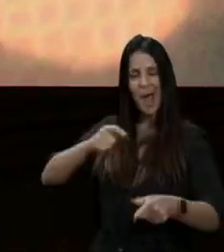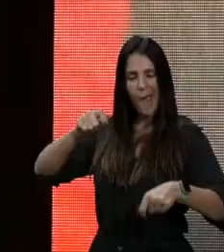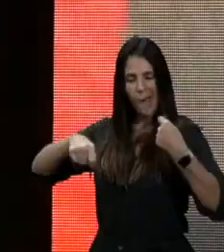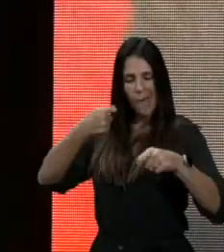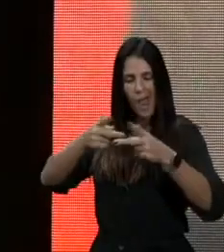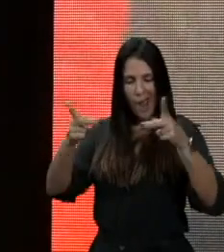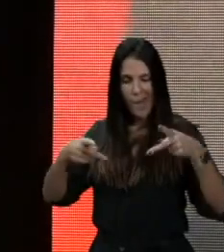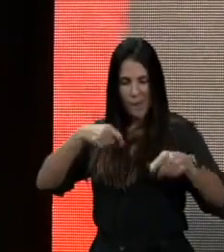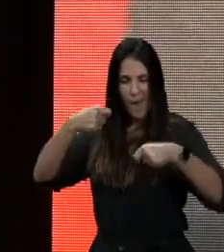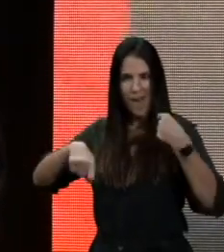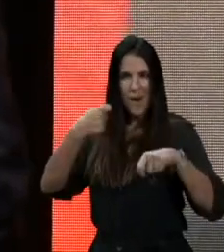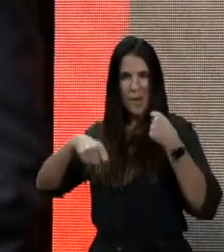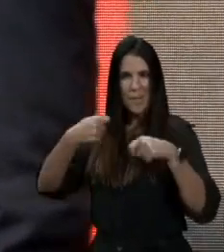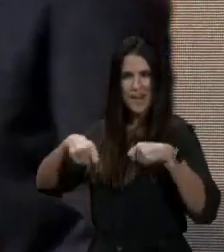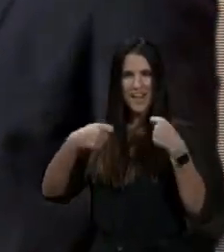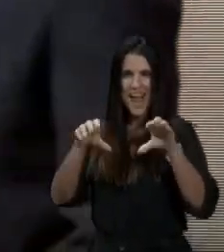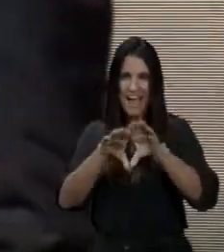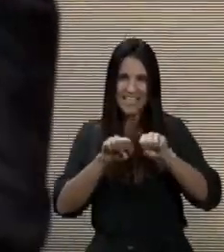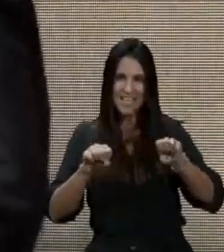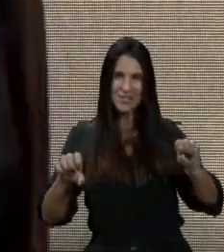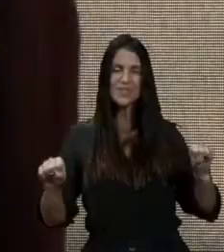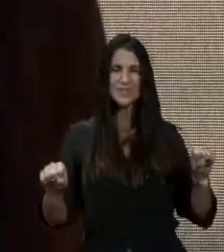E na escola pública que eu estudei